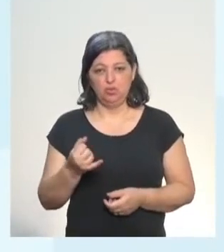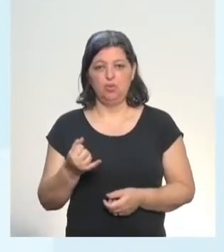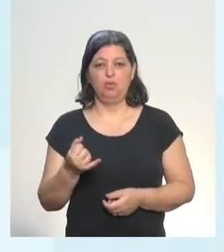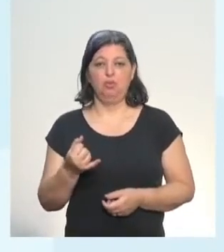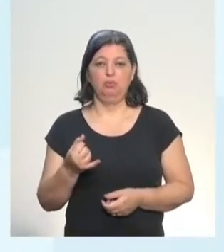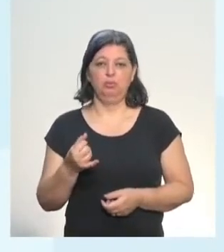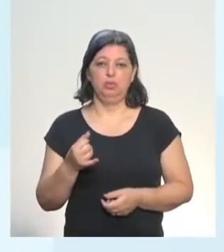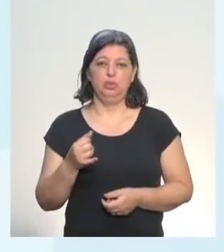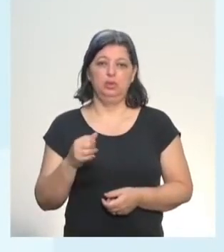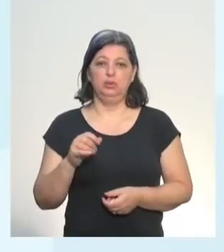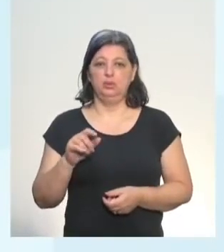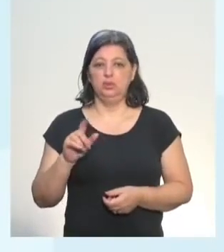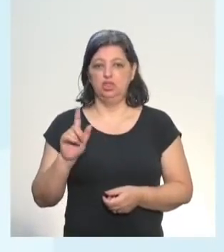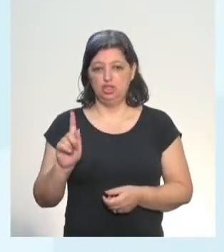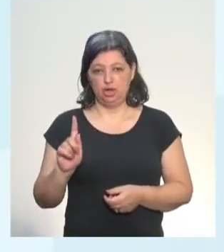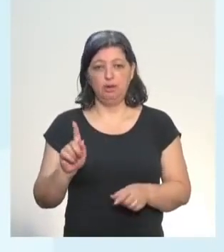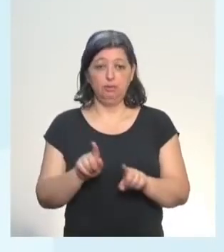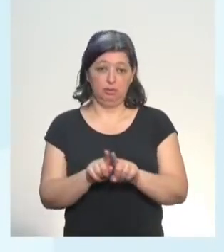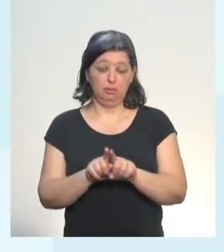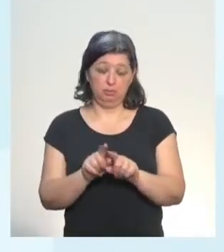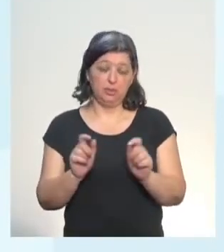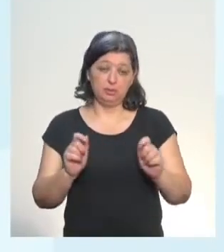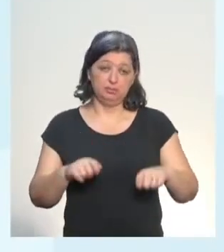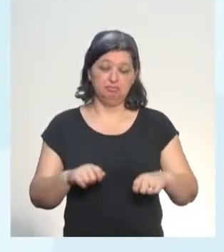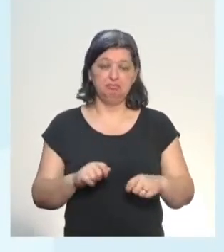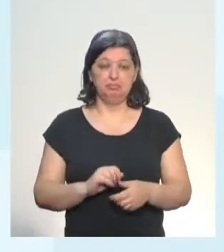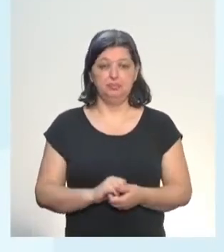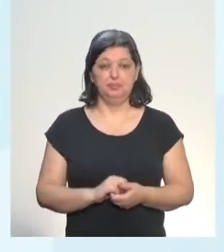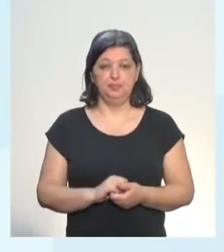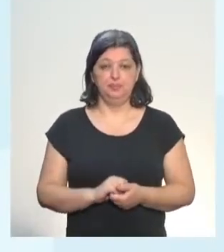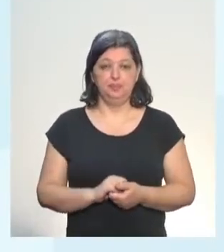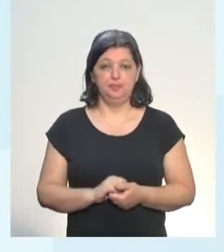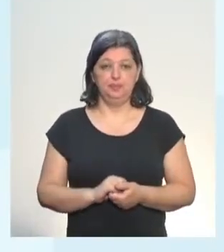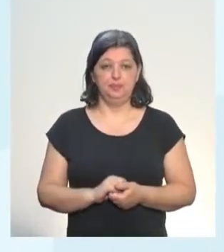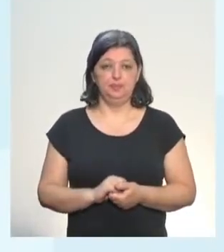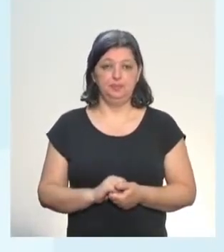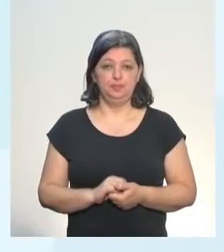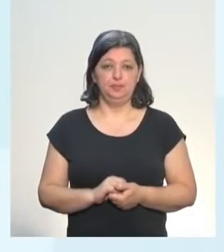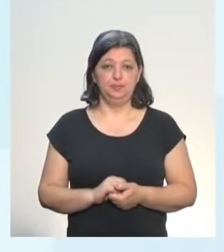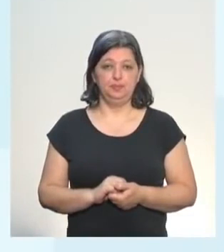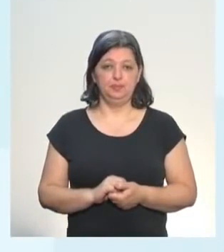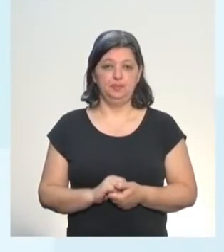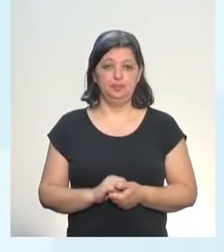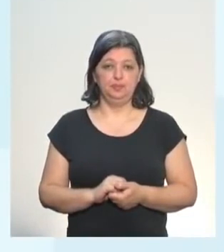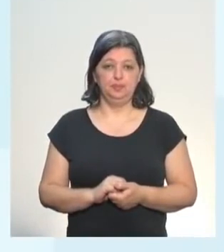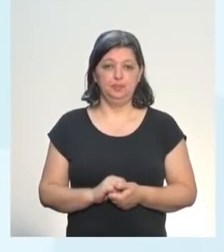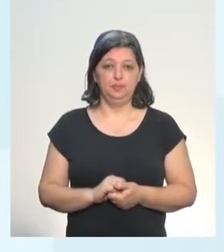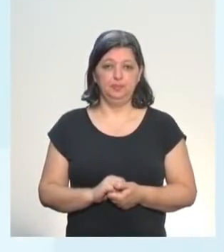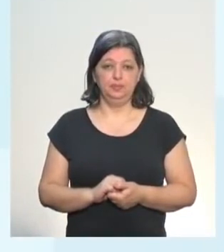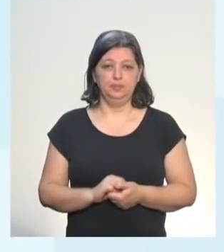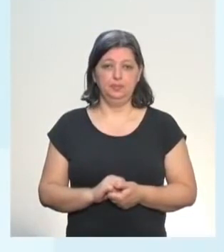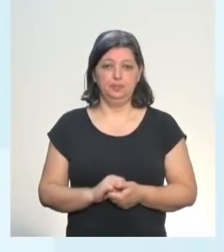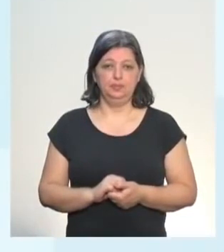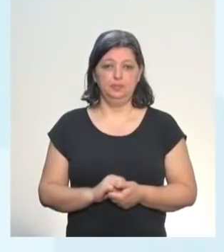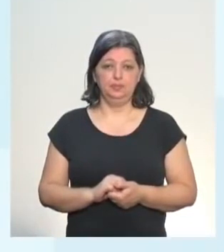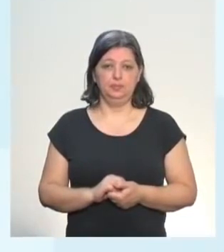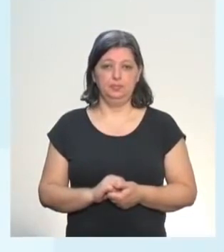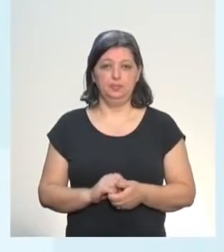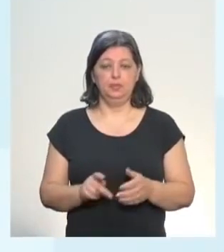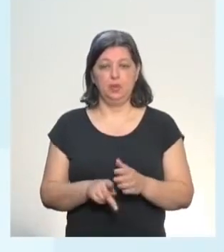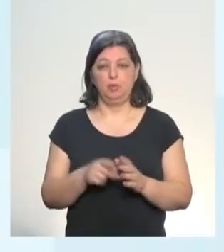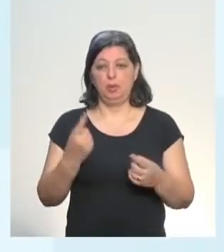ali, e indicar ali no texto. Né? E created, e aí o que ele criou? Ele criou, né, a